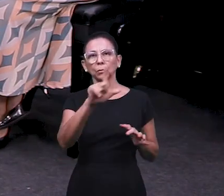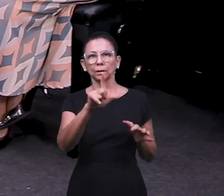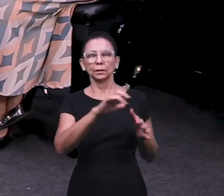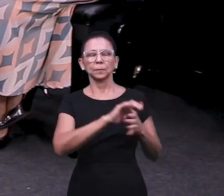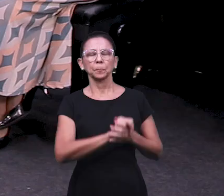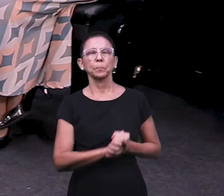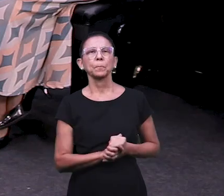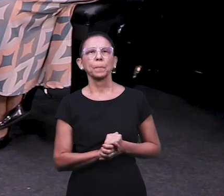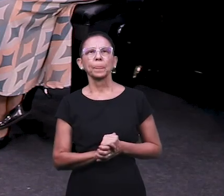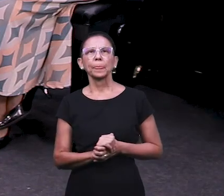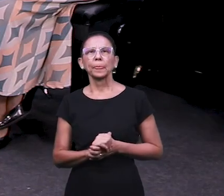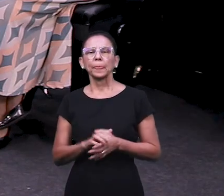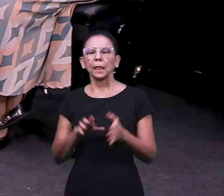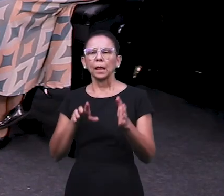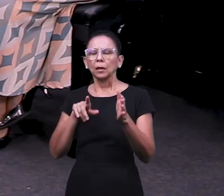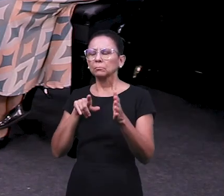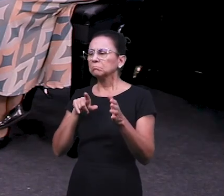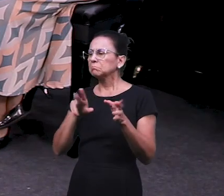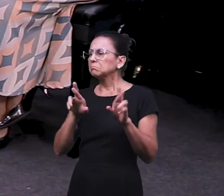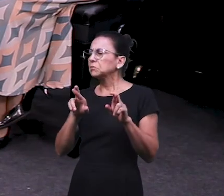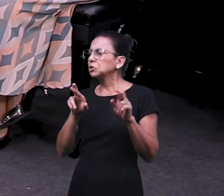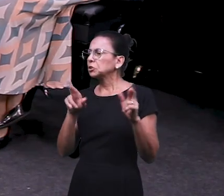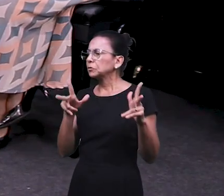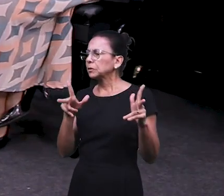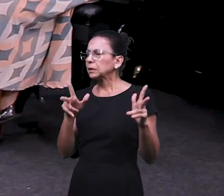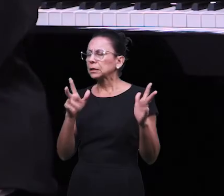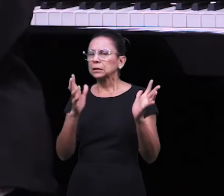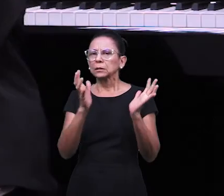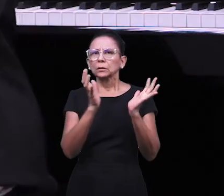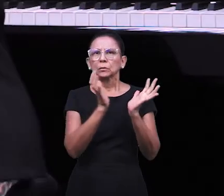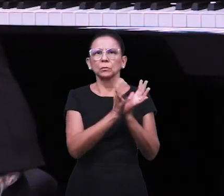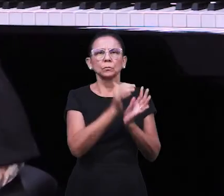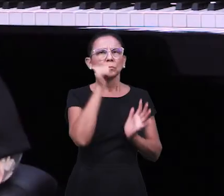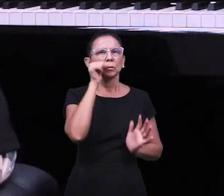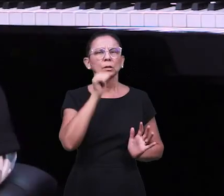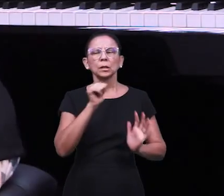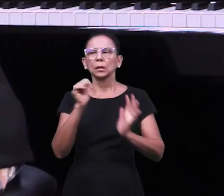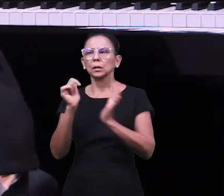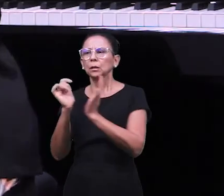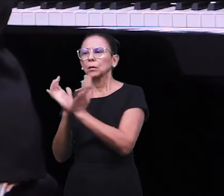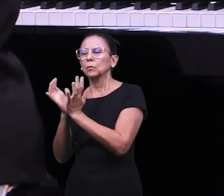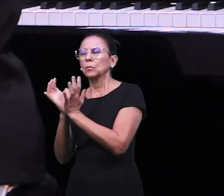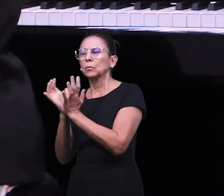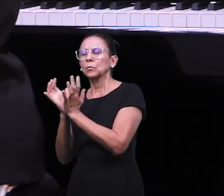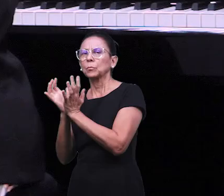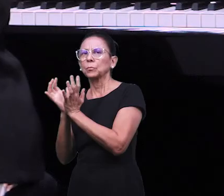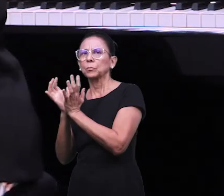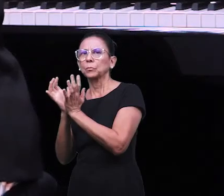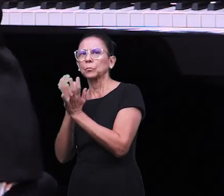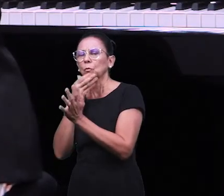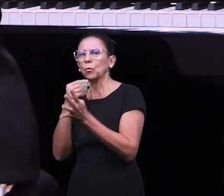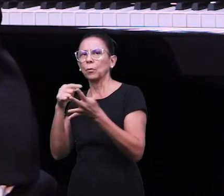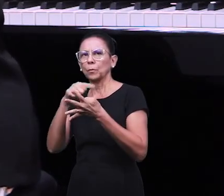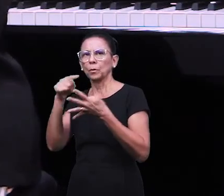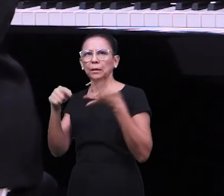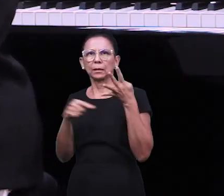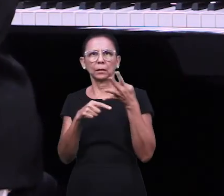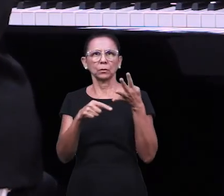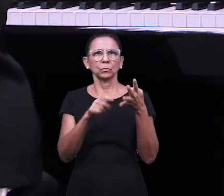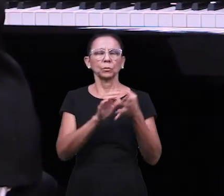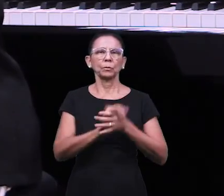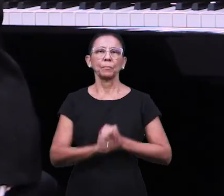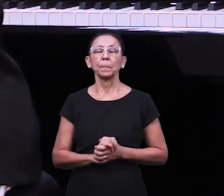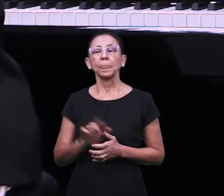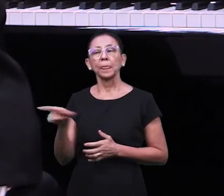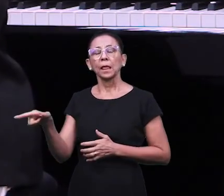diferença entre o quarteto feminino e o quarteto masculino? A principal diferença é a questão da extensão. Quando você ensaia um